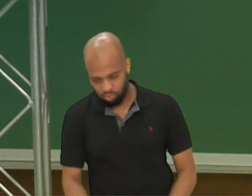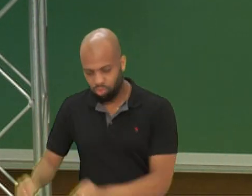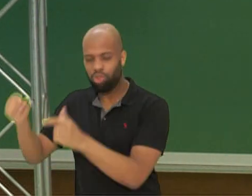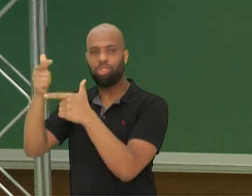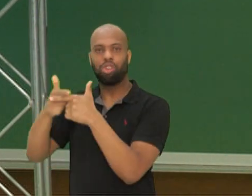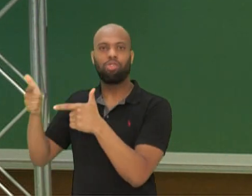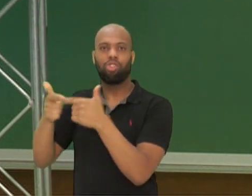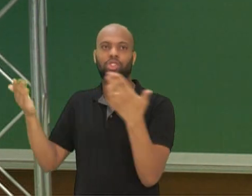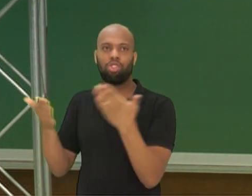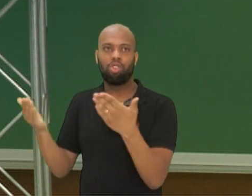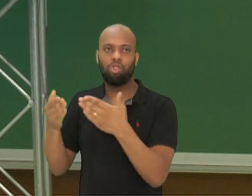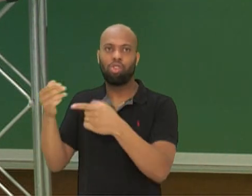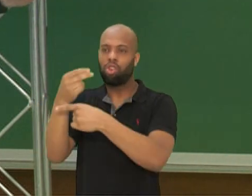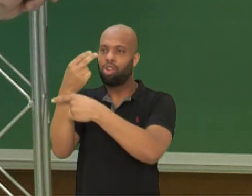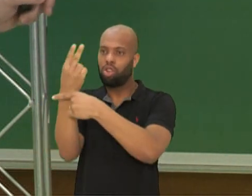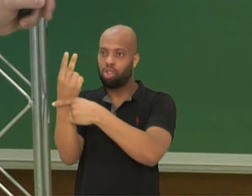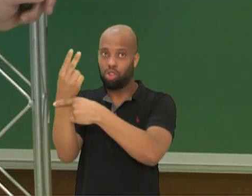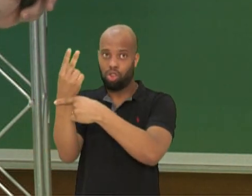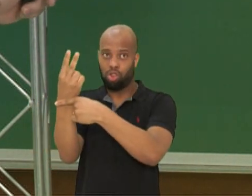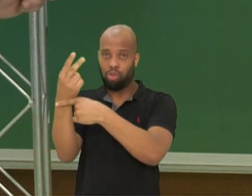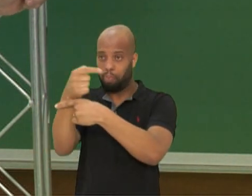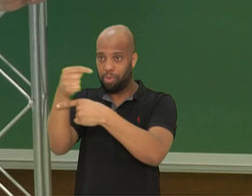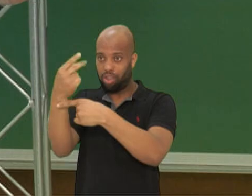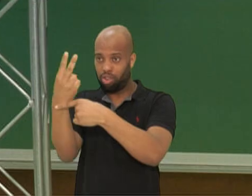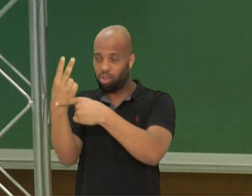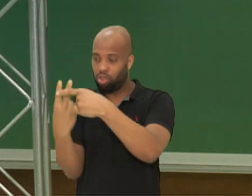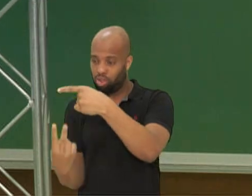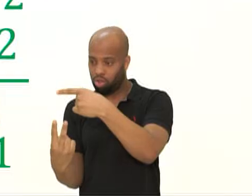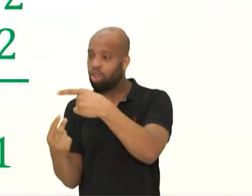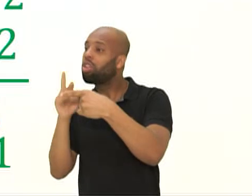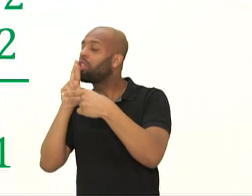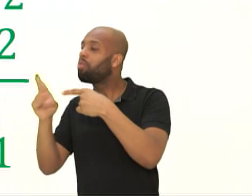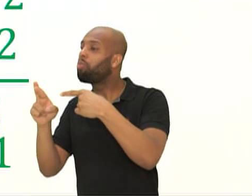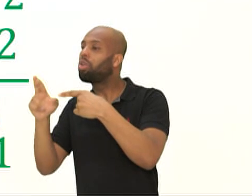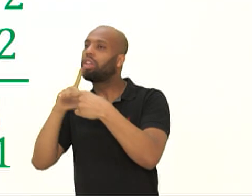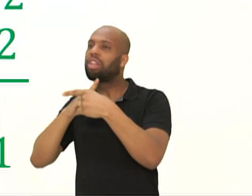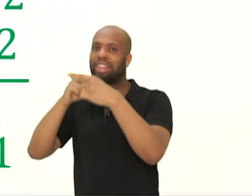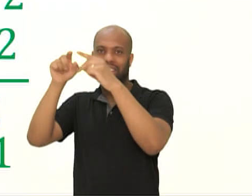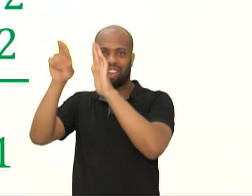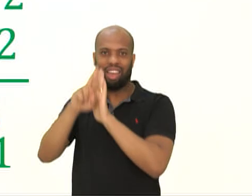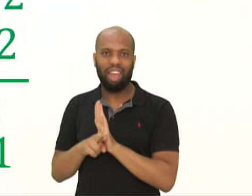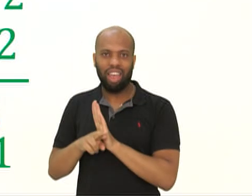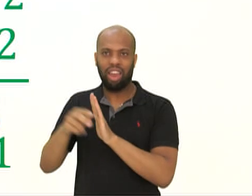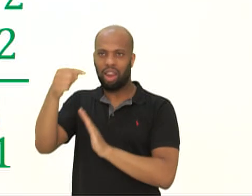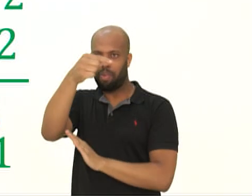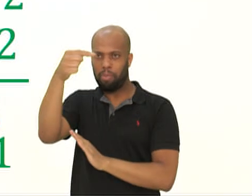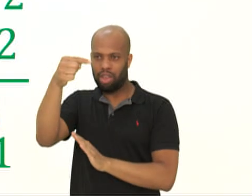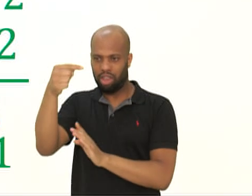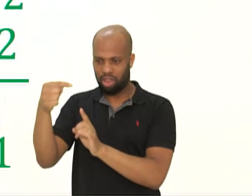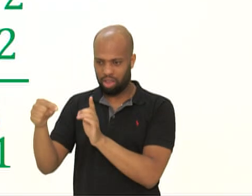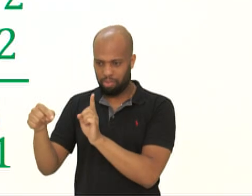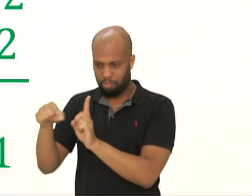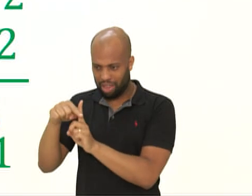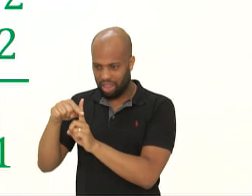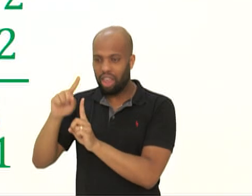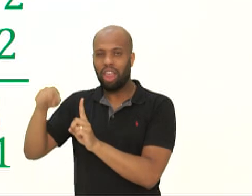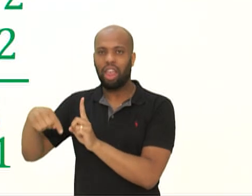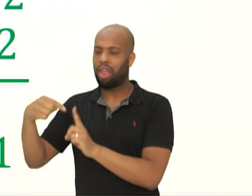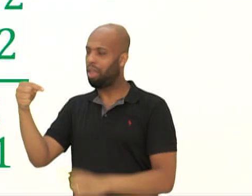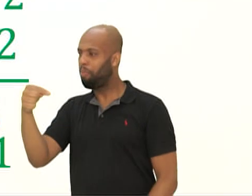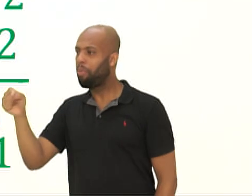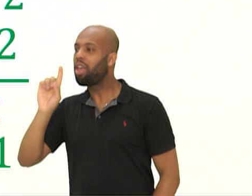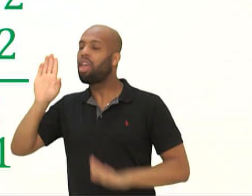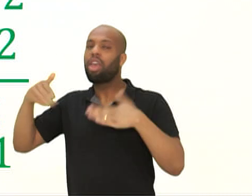de você começar a resolver. Por quê? A gente tem que aplicar a propriedade fundamental para resolver, ou